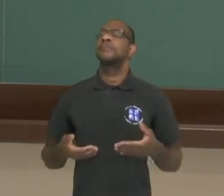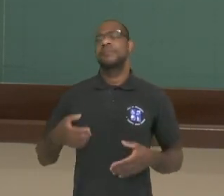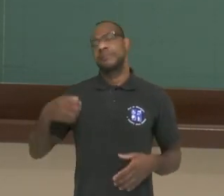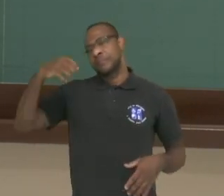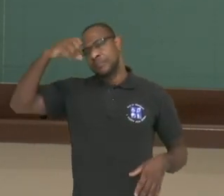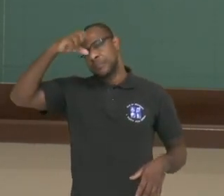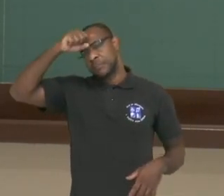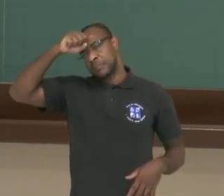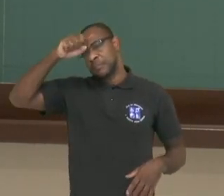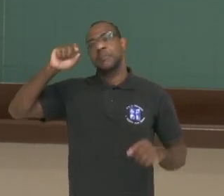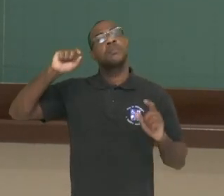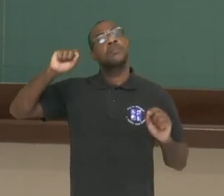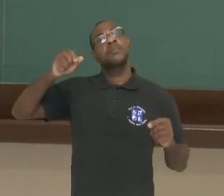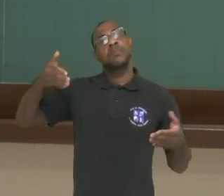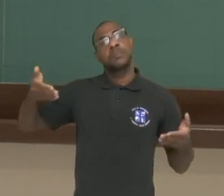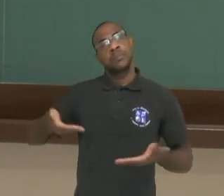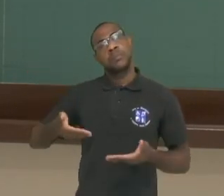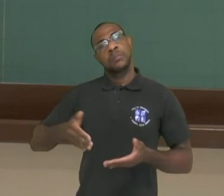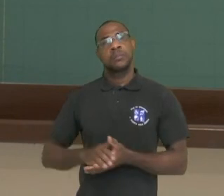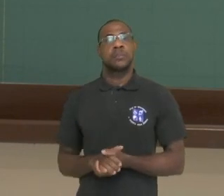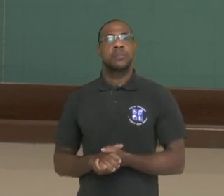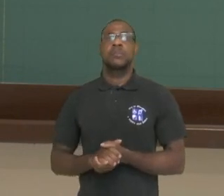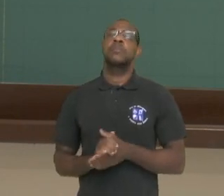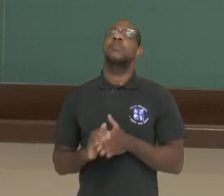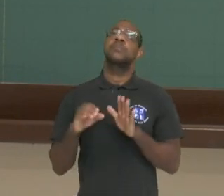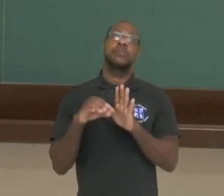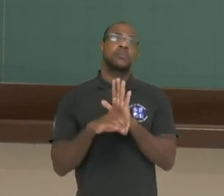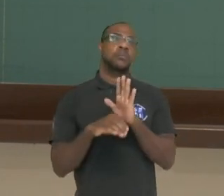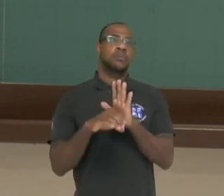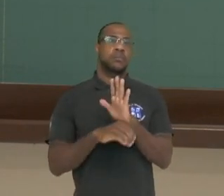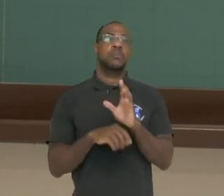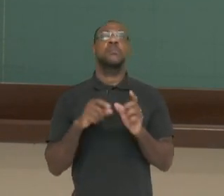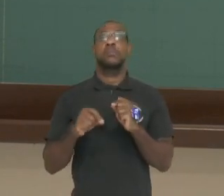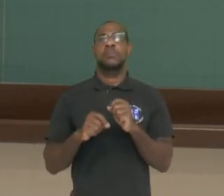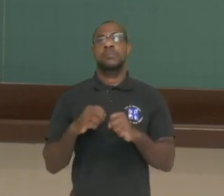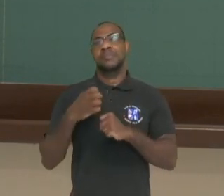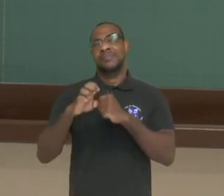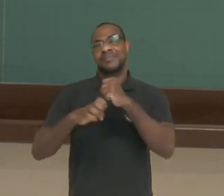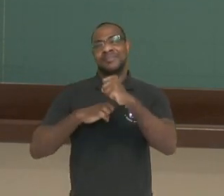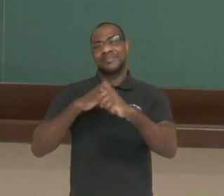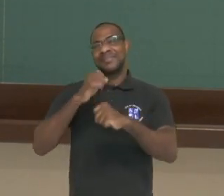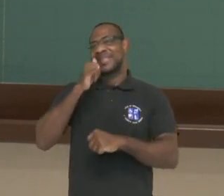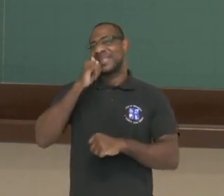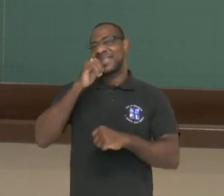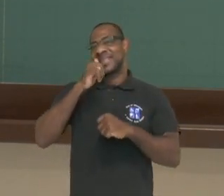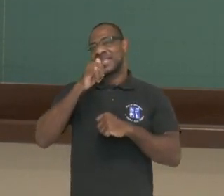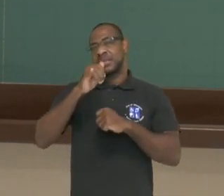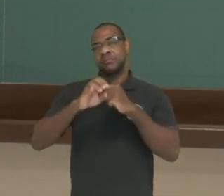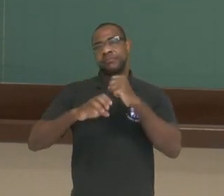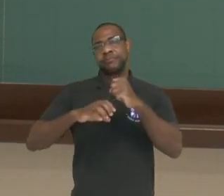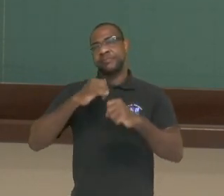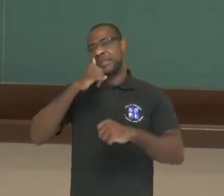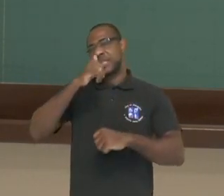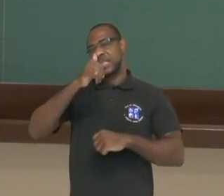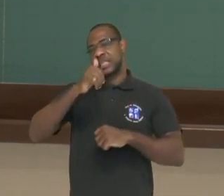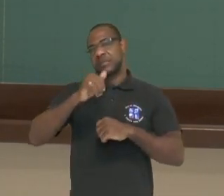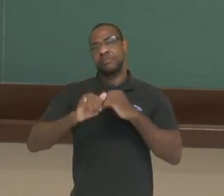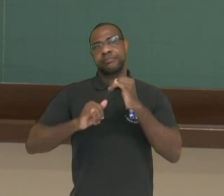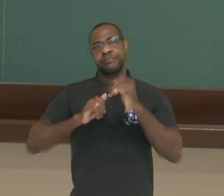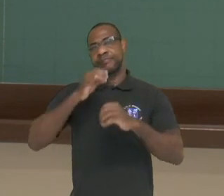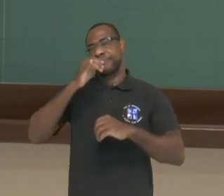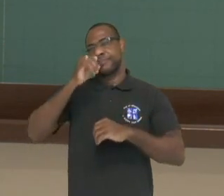de hoje? Bora lá. O conceito de corrente elétrica, o conceito de bons